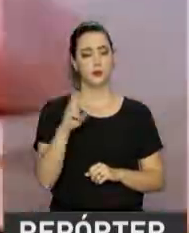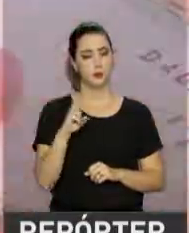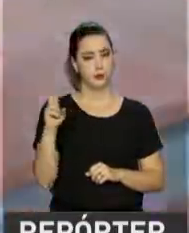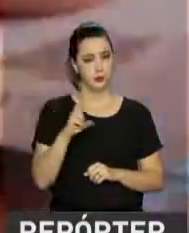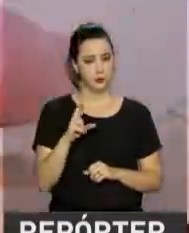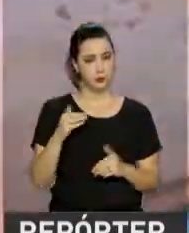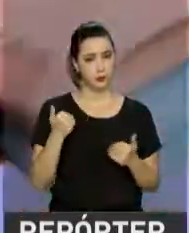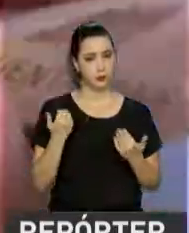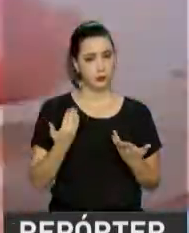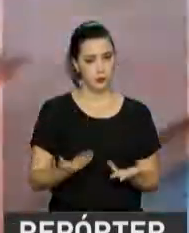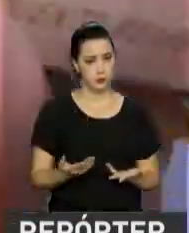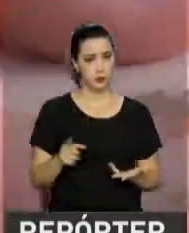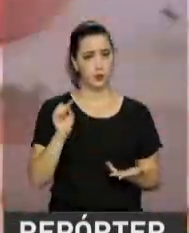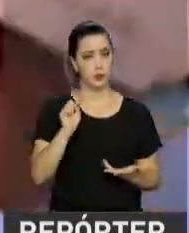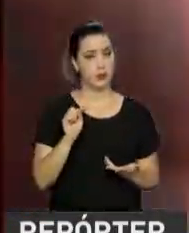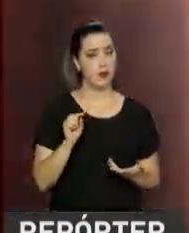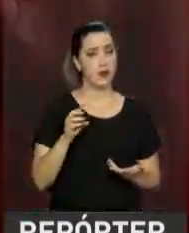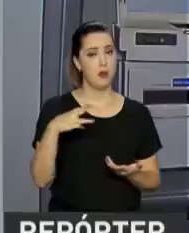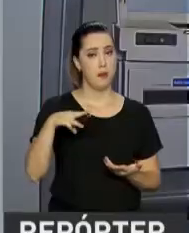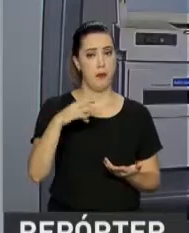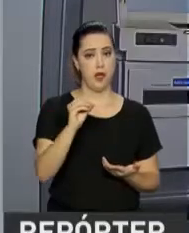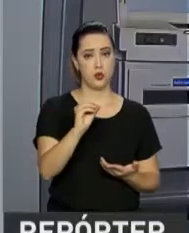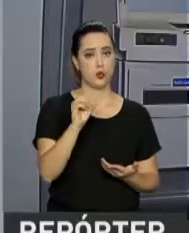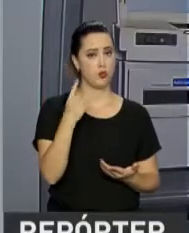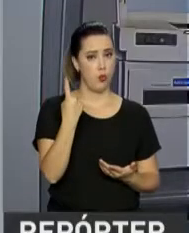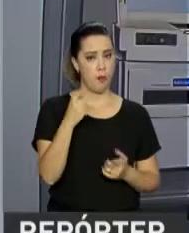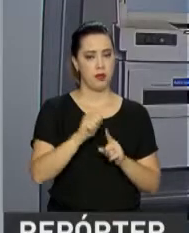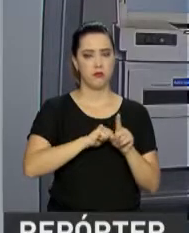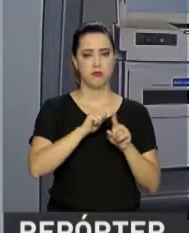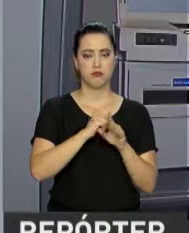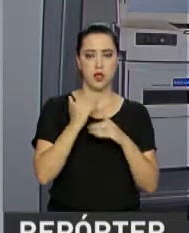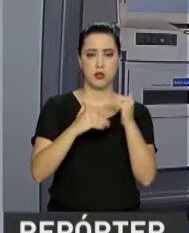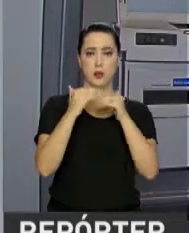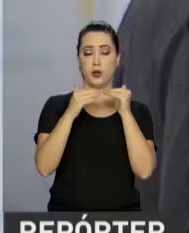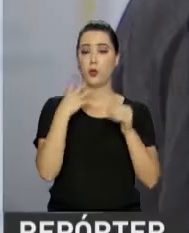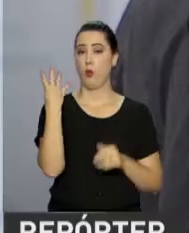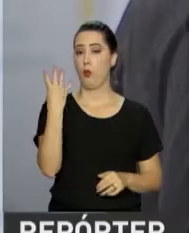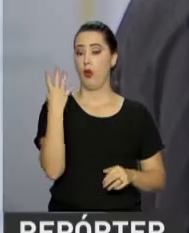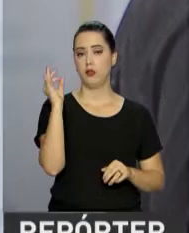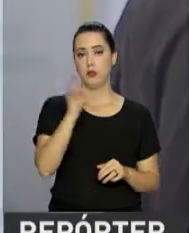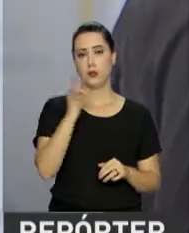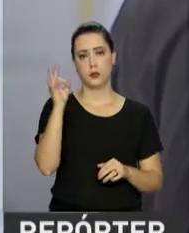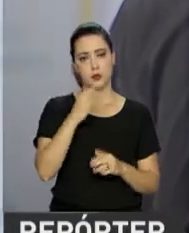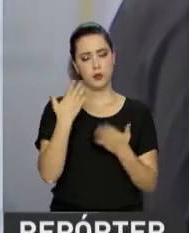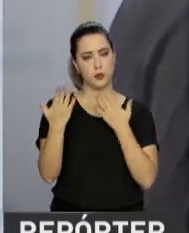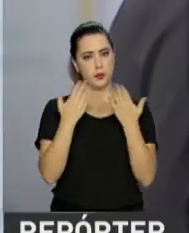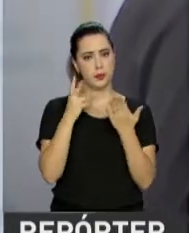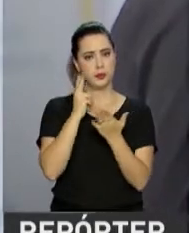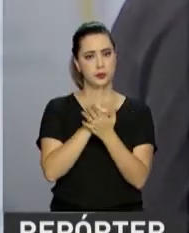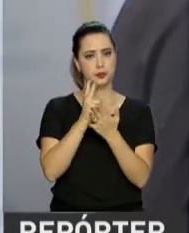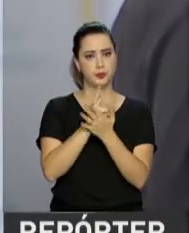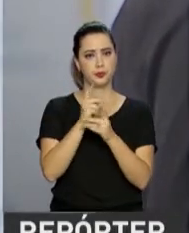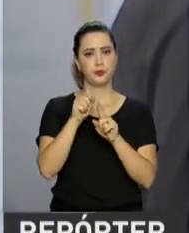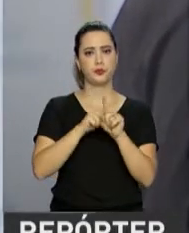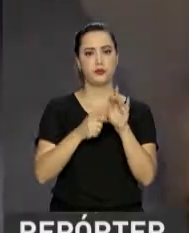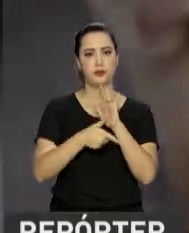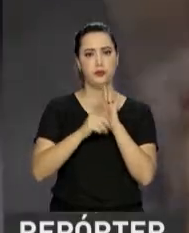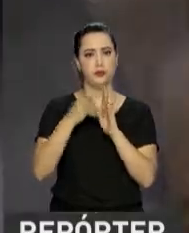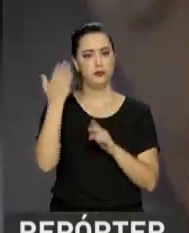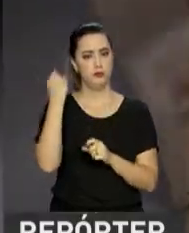659 milhões de reais em março uma alta de quase 4% em relação ao mesmo mês do ano passado